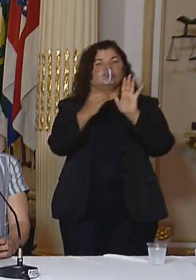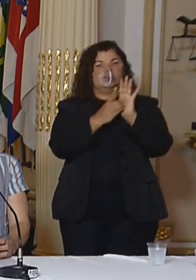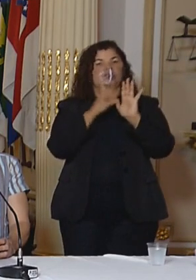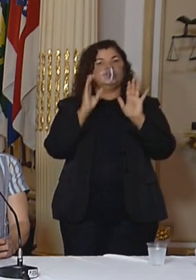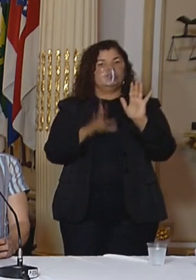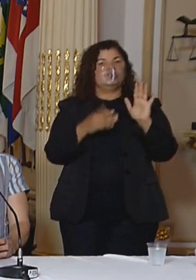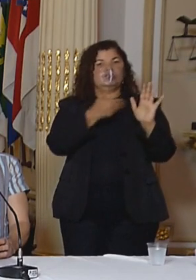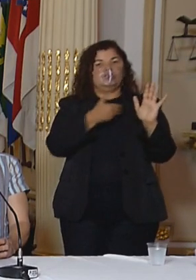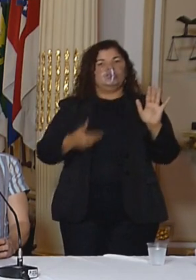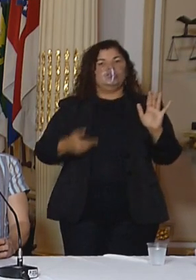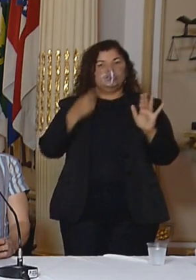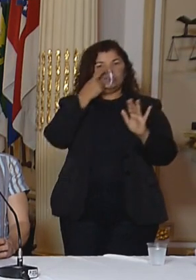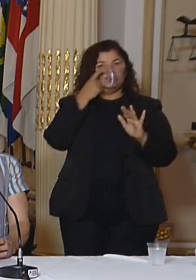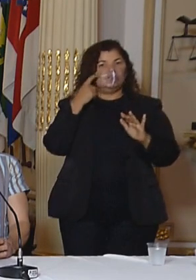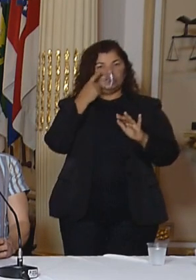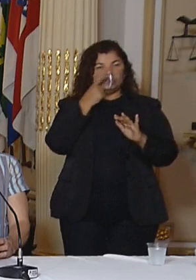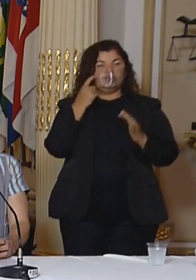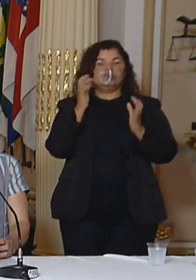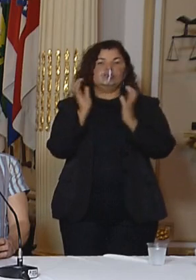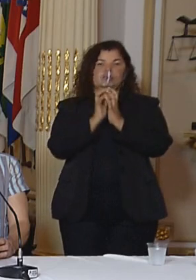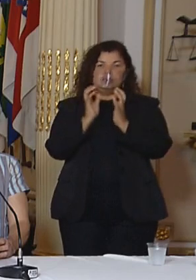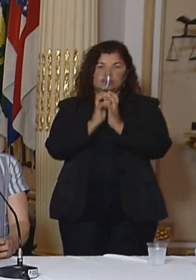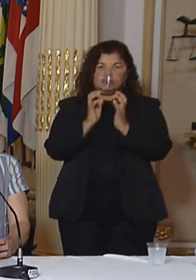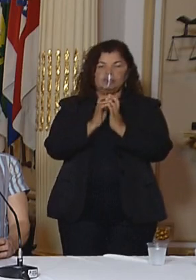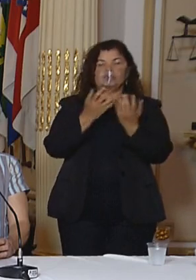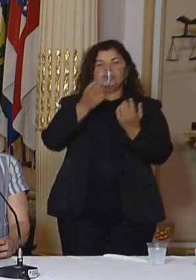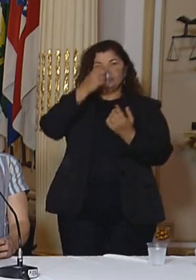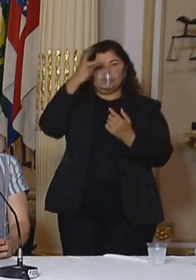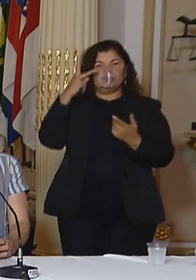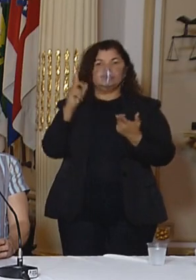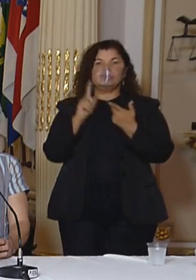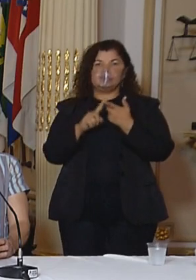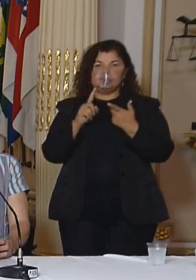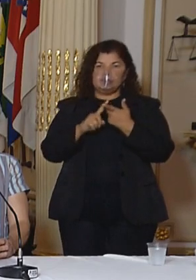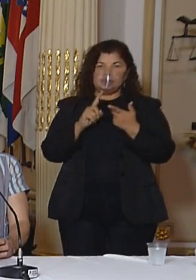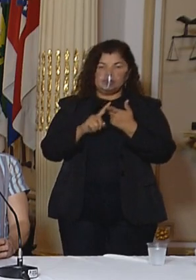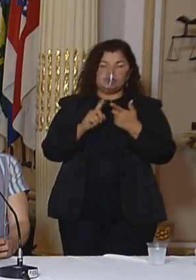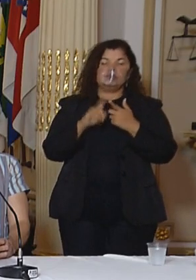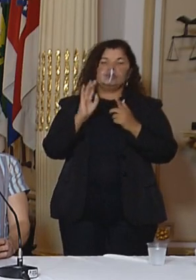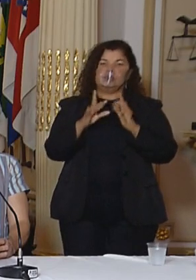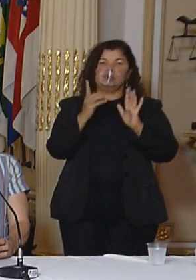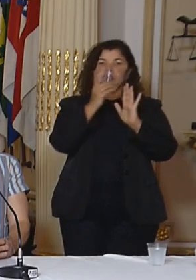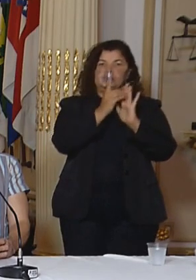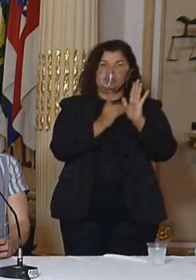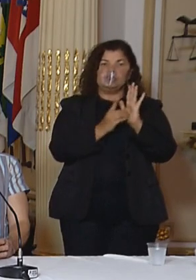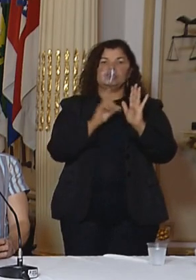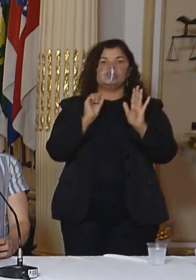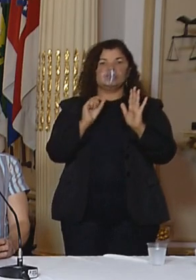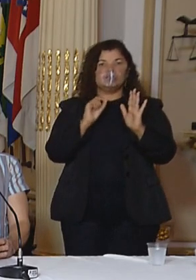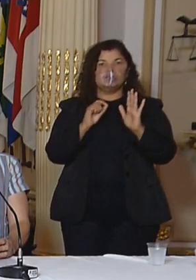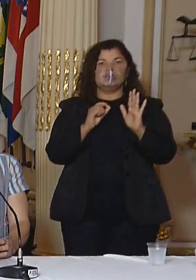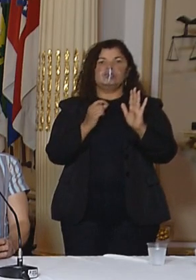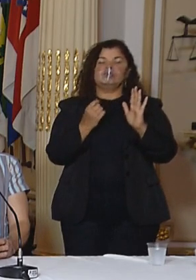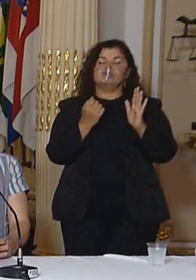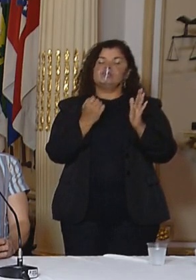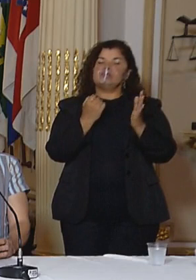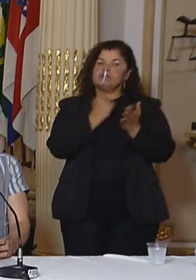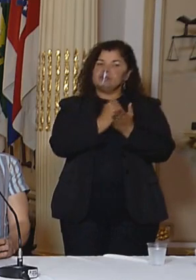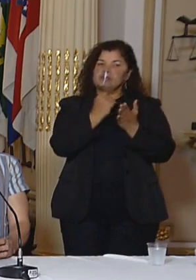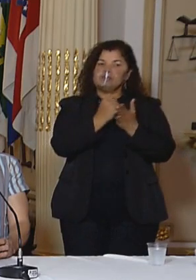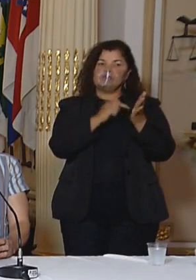Câmara, pelos decretos da Prefeitura do Recife, do prefeito Geraldo Júlio, sobretudo a adoção das medidas de protocolo para